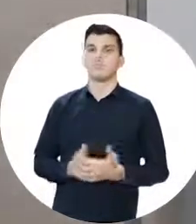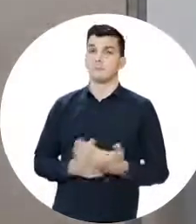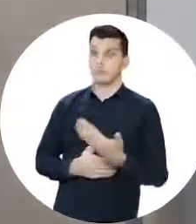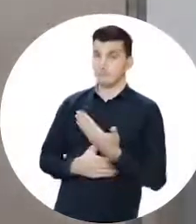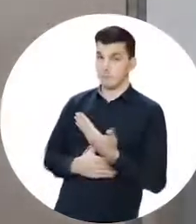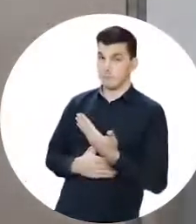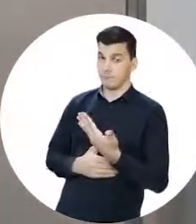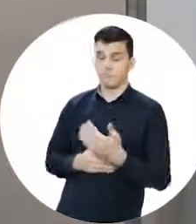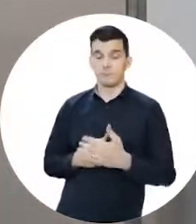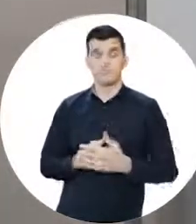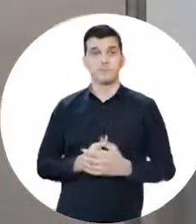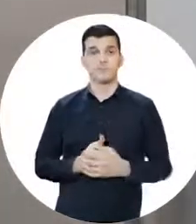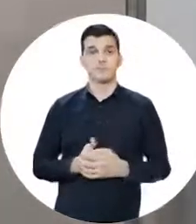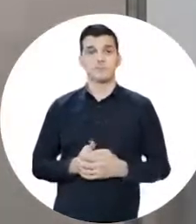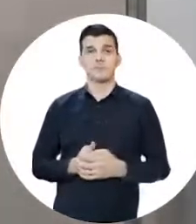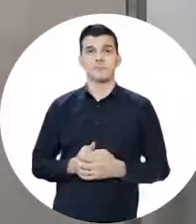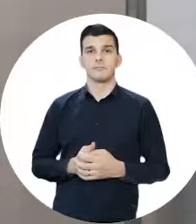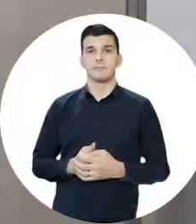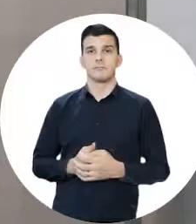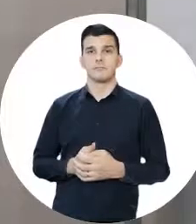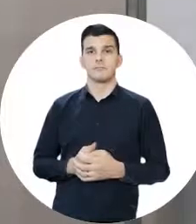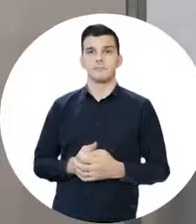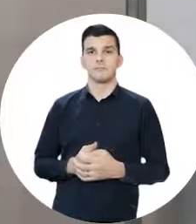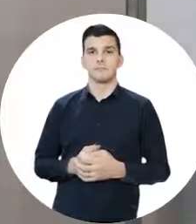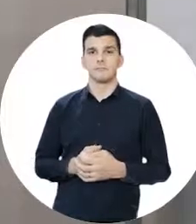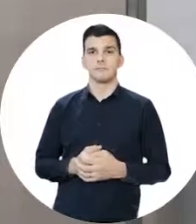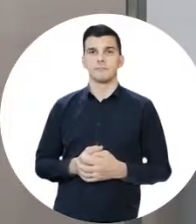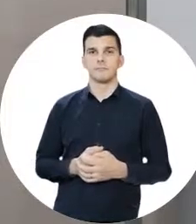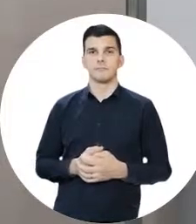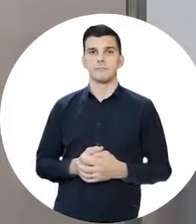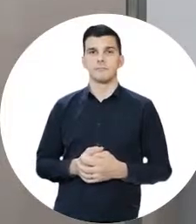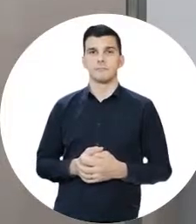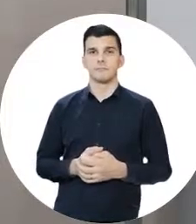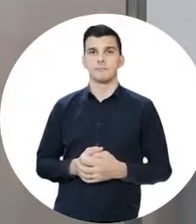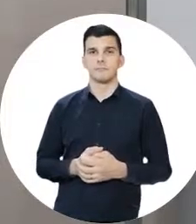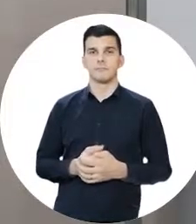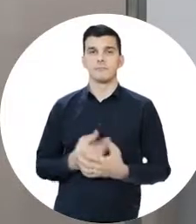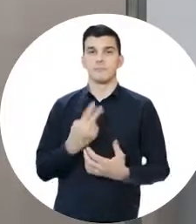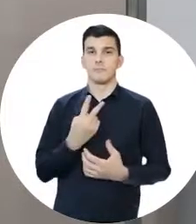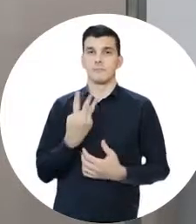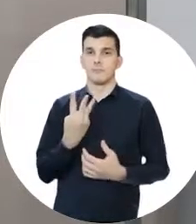144 vezes 0,62 vai dar igual a